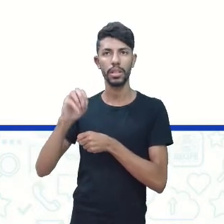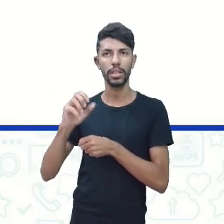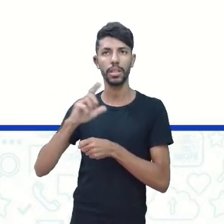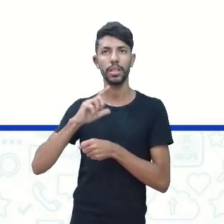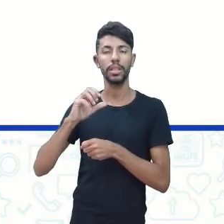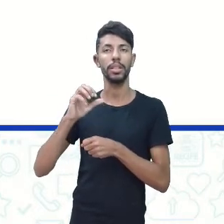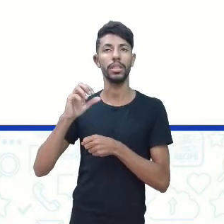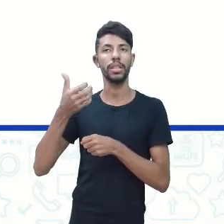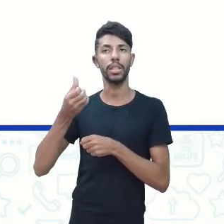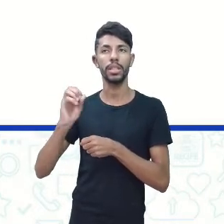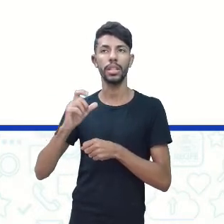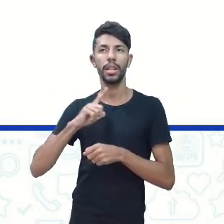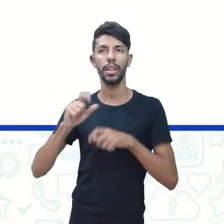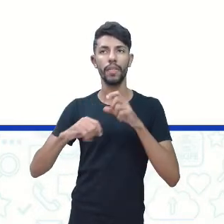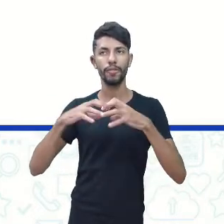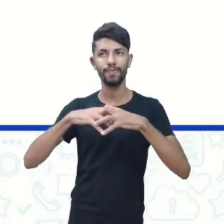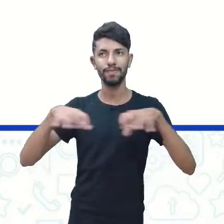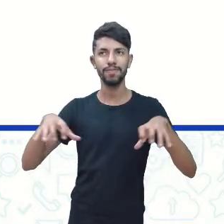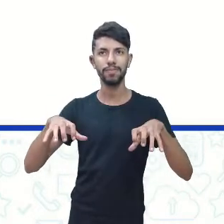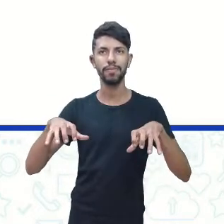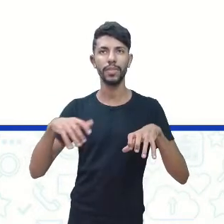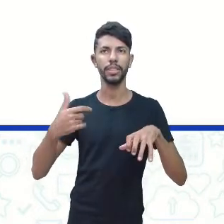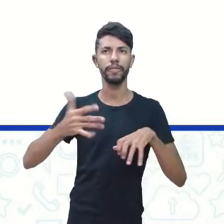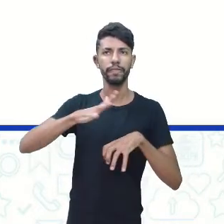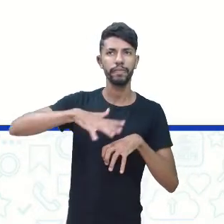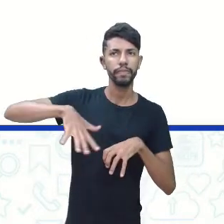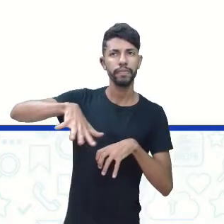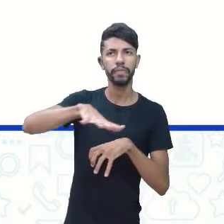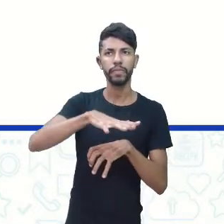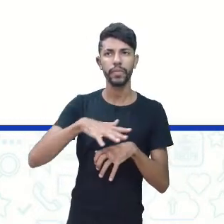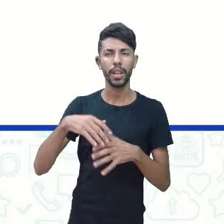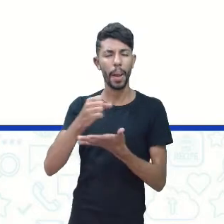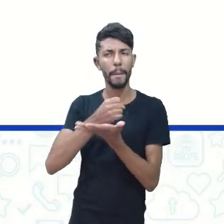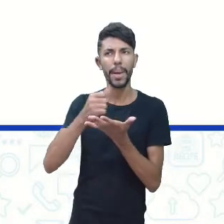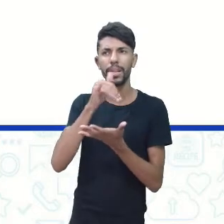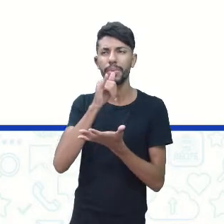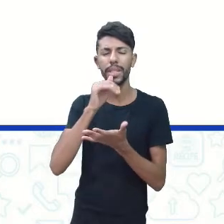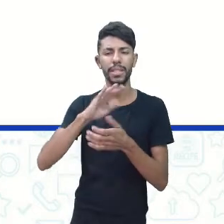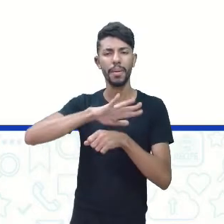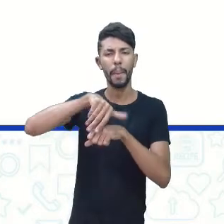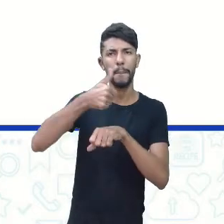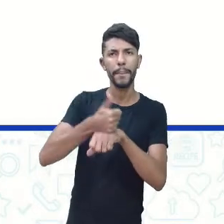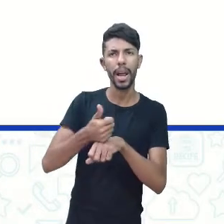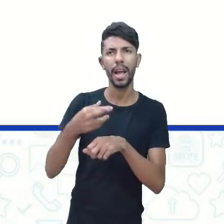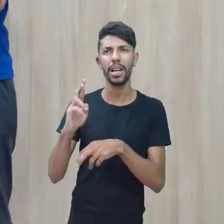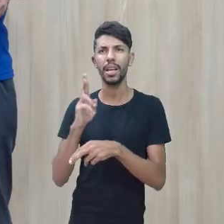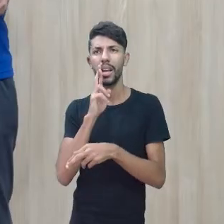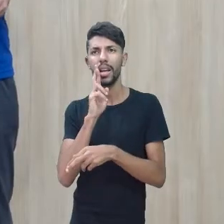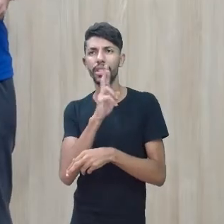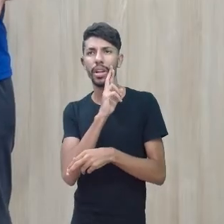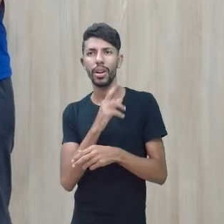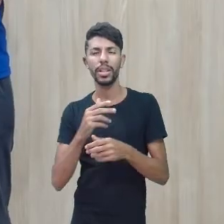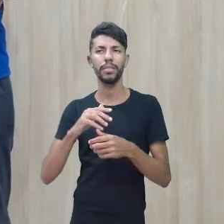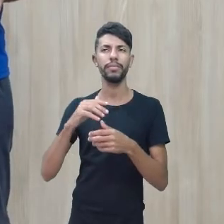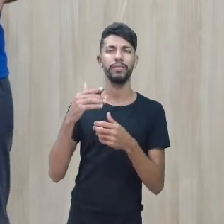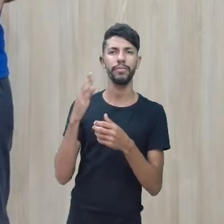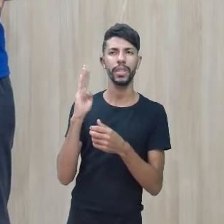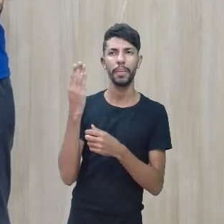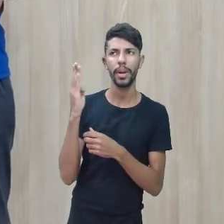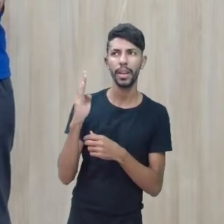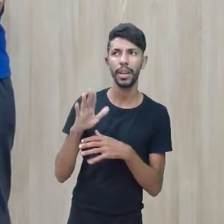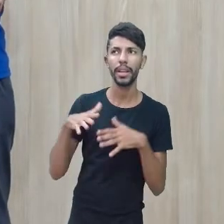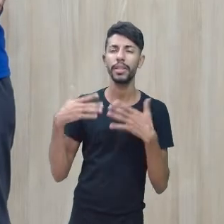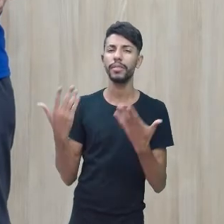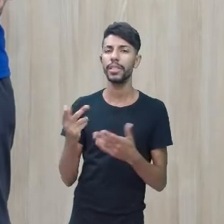cívicos básicos até a convivência em espaços públicos como restaurantes, praças e banheiros, como a professora Vanessa já destacou aí